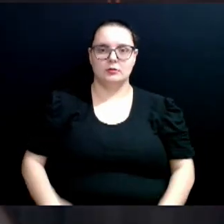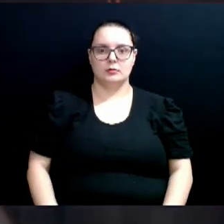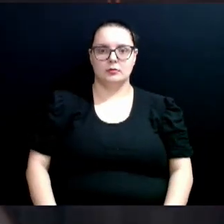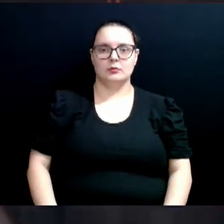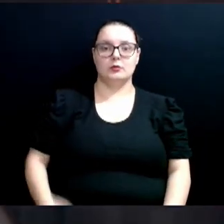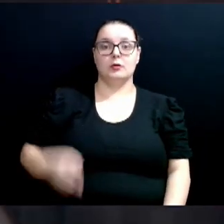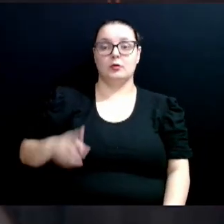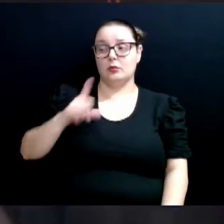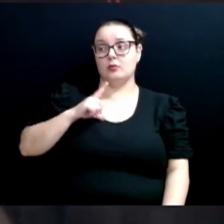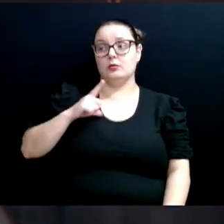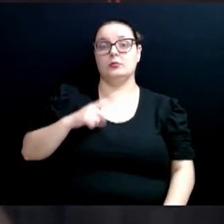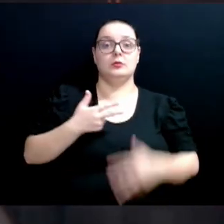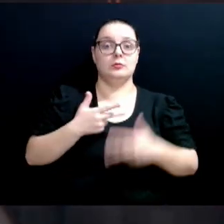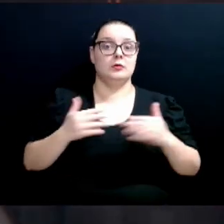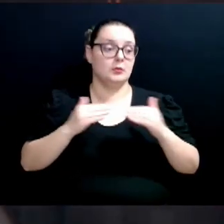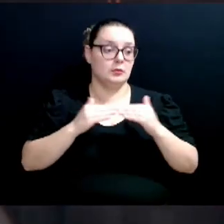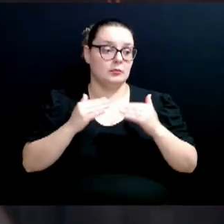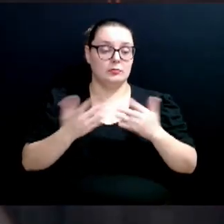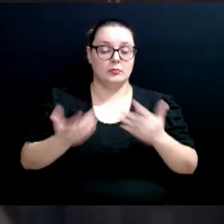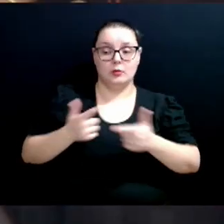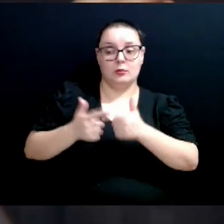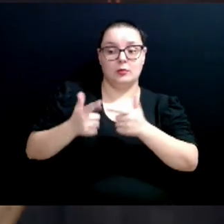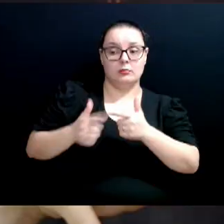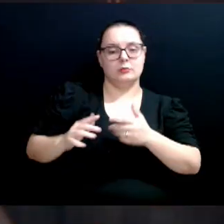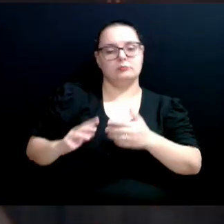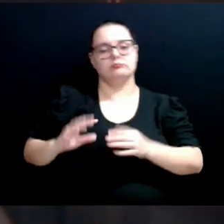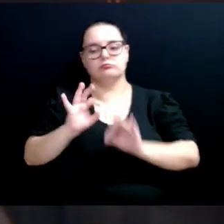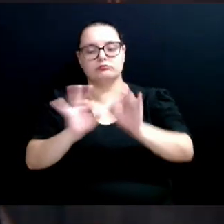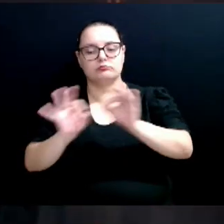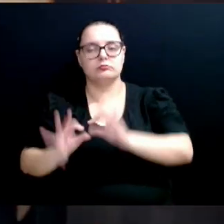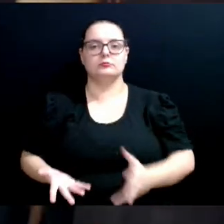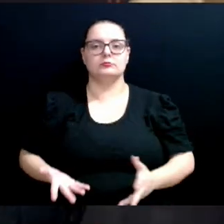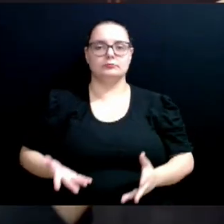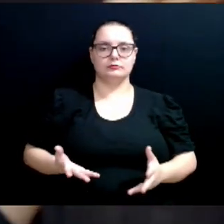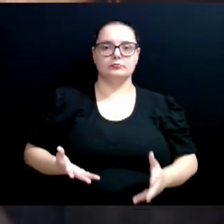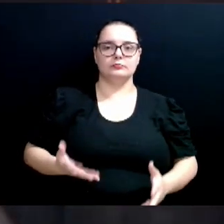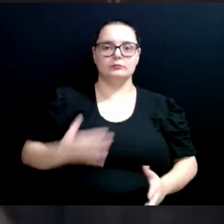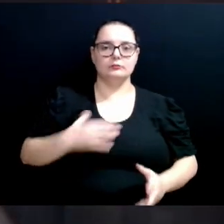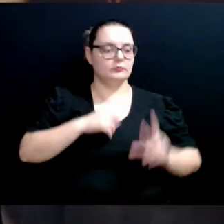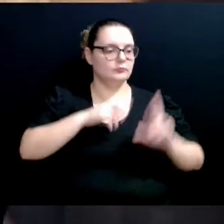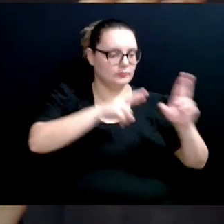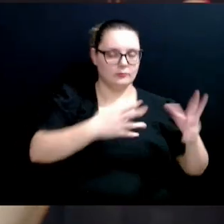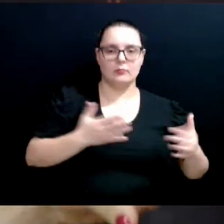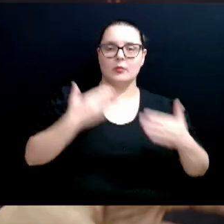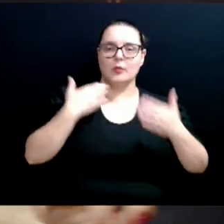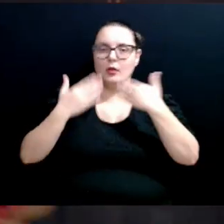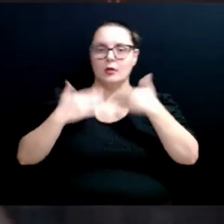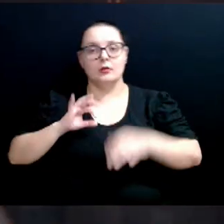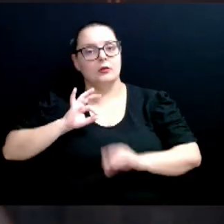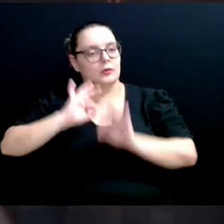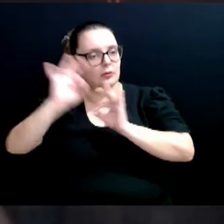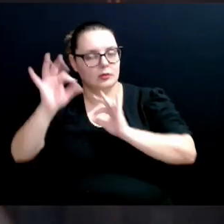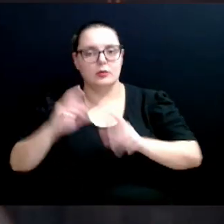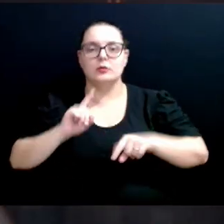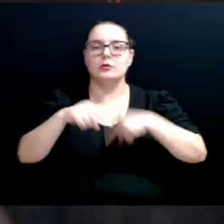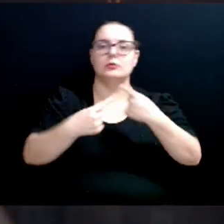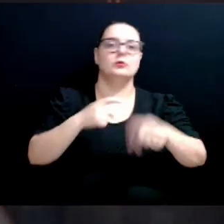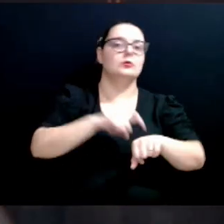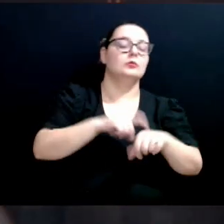acertar, alguma aresta aqui para a gente acertar, vamos colocar o filho para dormir, vamos conversar fora, vamos conversar em outro momento.